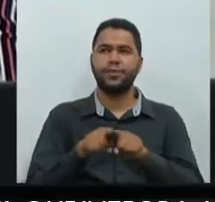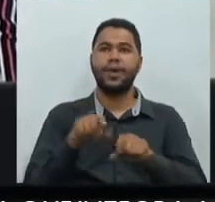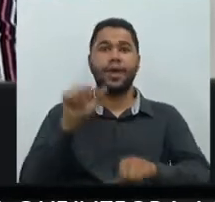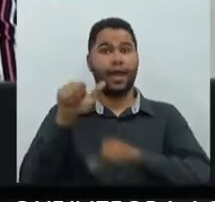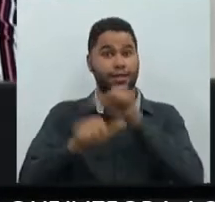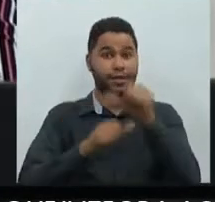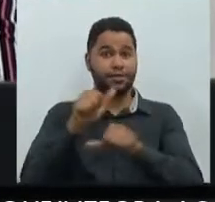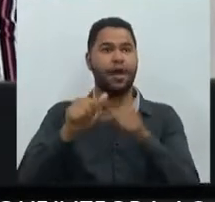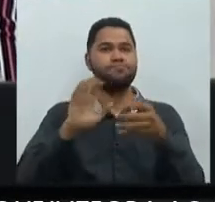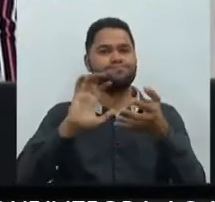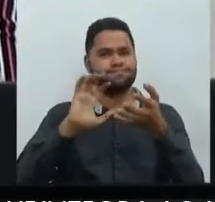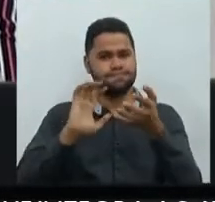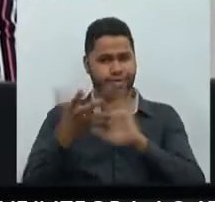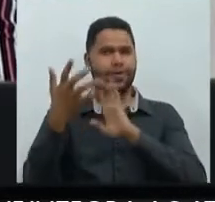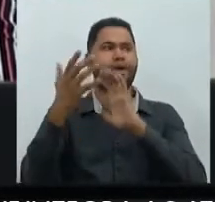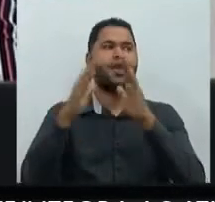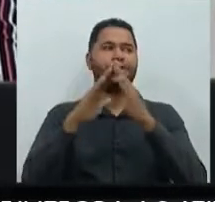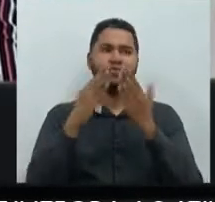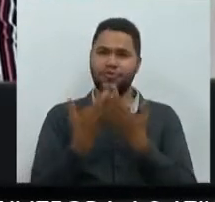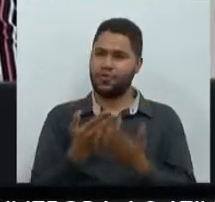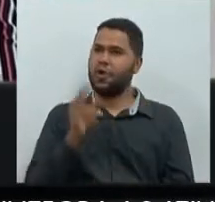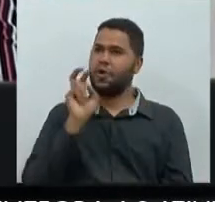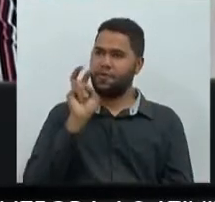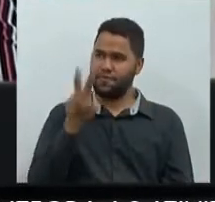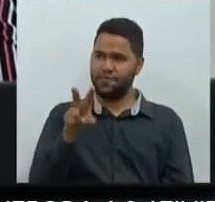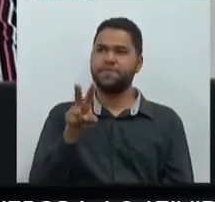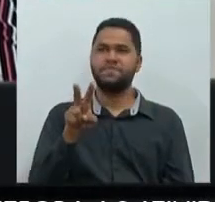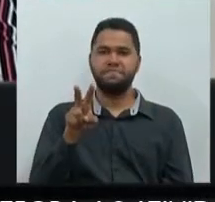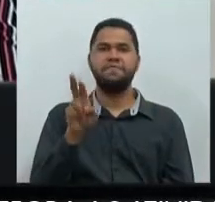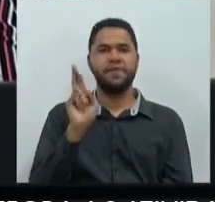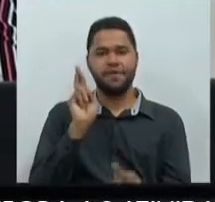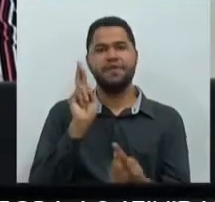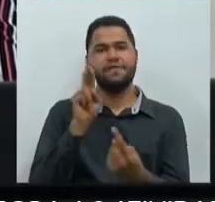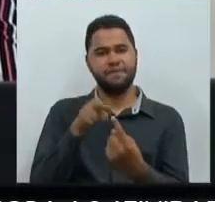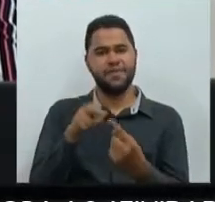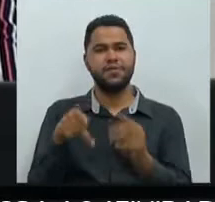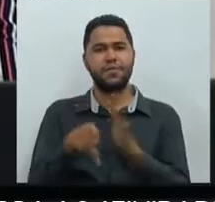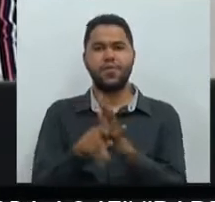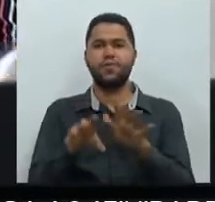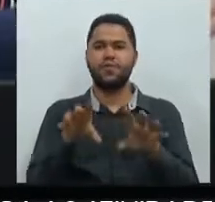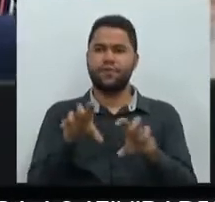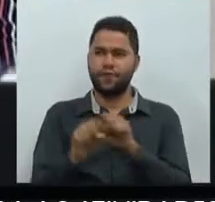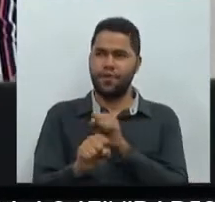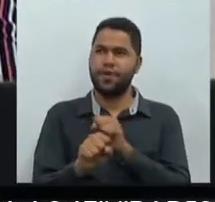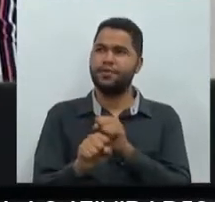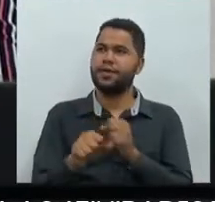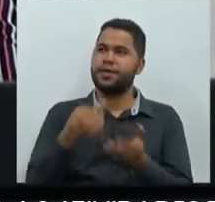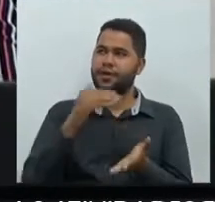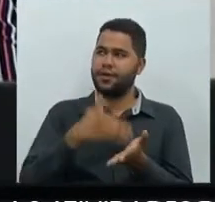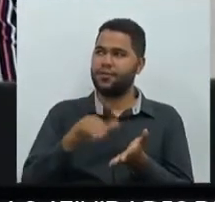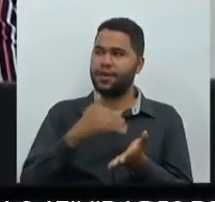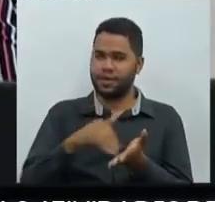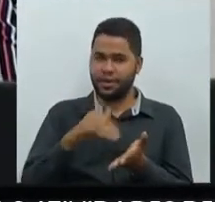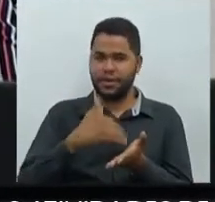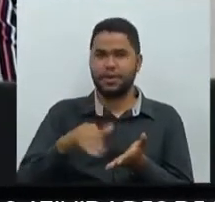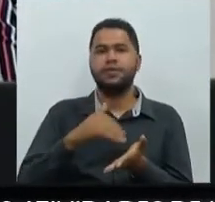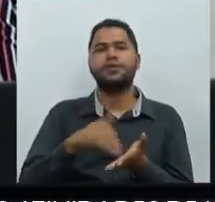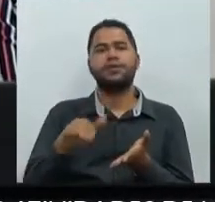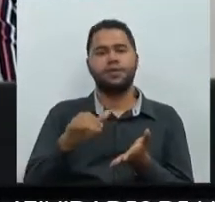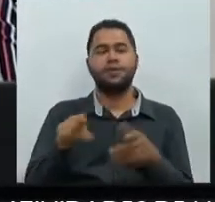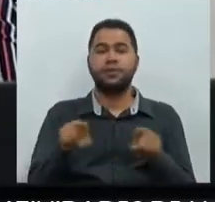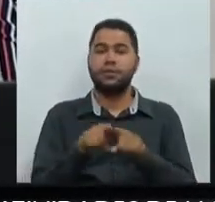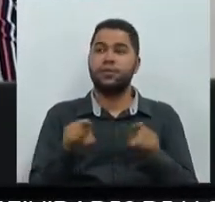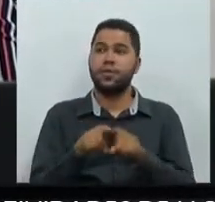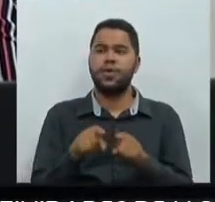que está sendo feita lá na escola, né, para virar o centro de referência de formação, feita aí pela secretaria. E